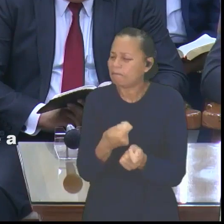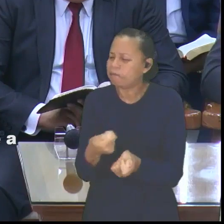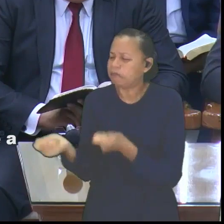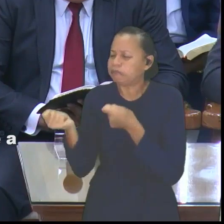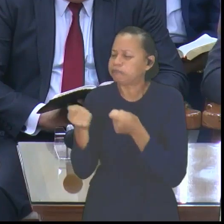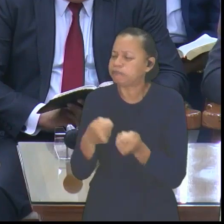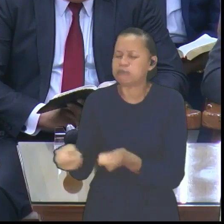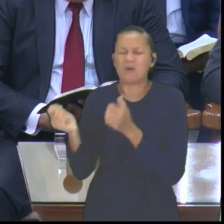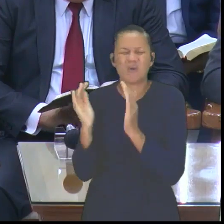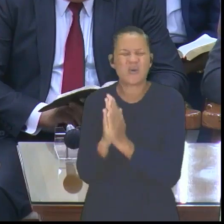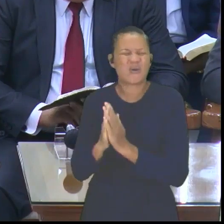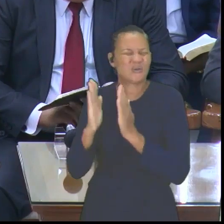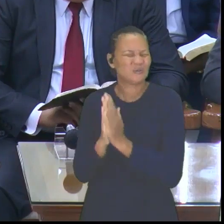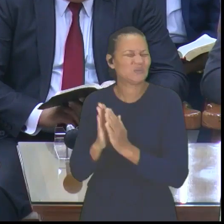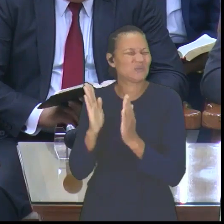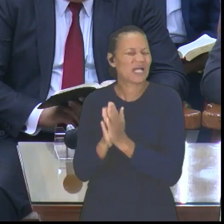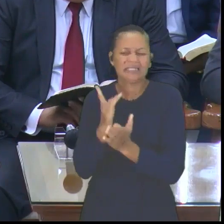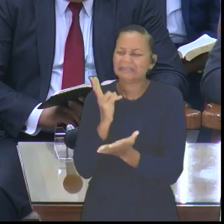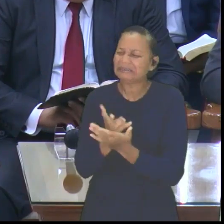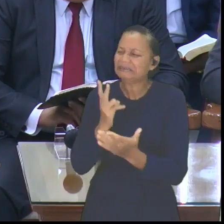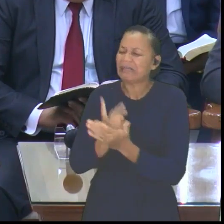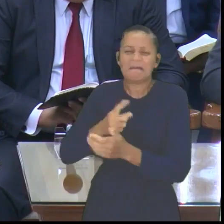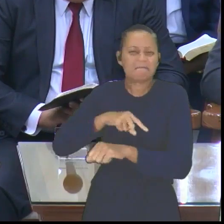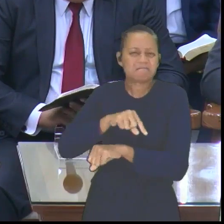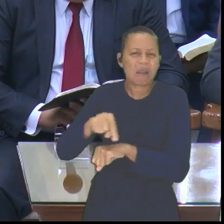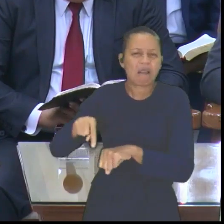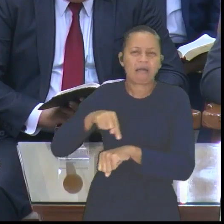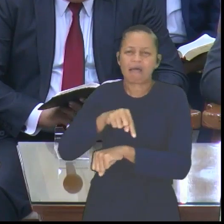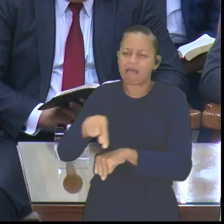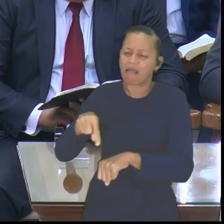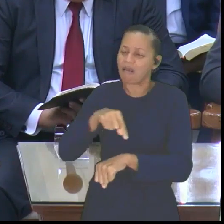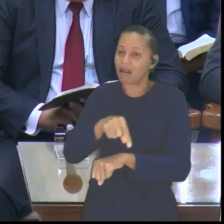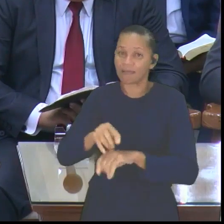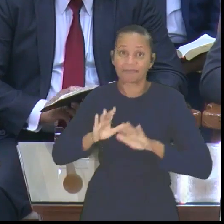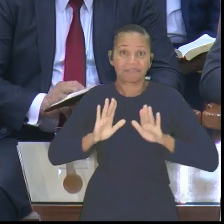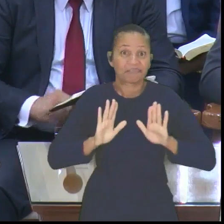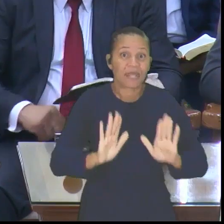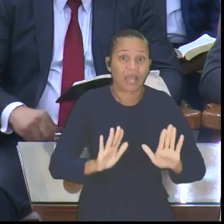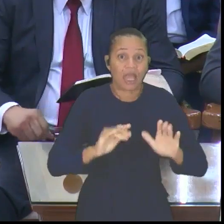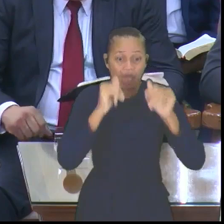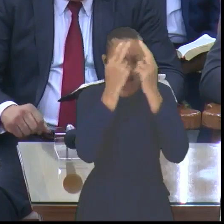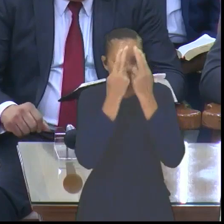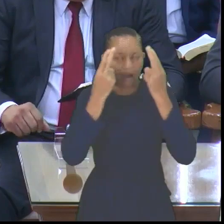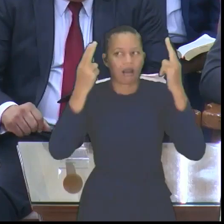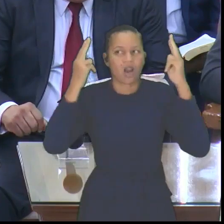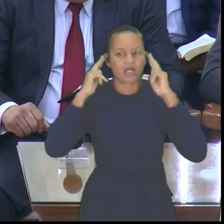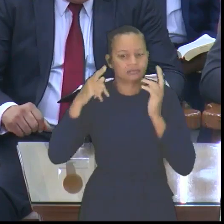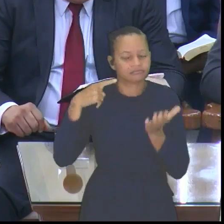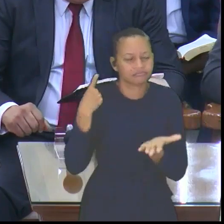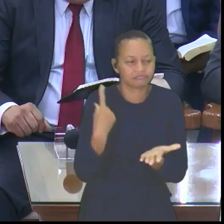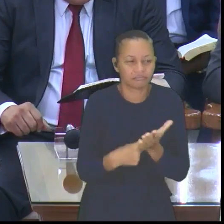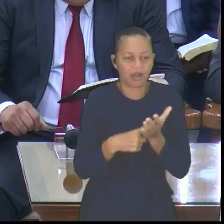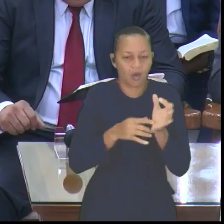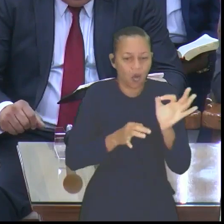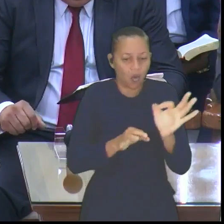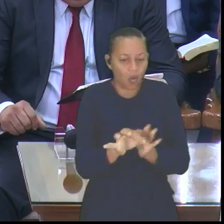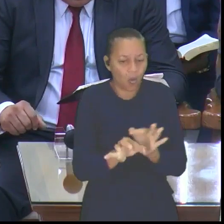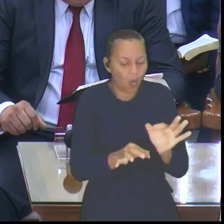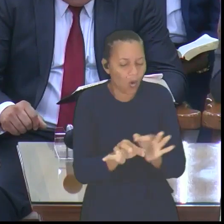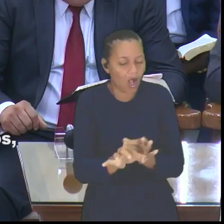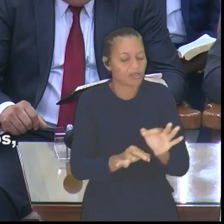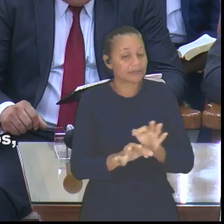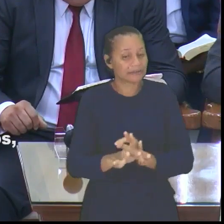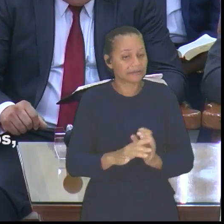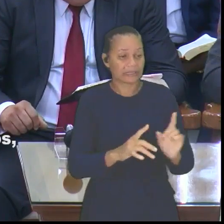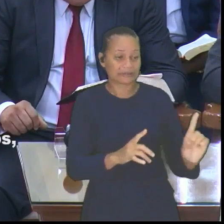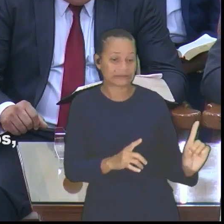a Deus. E quando Herodes estava para o fazer comparecer, nessa mesma noite,